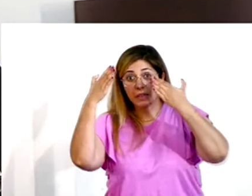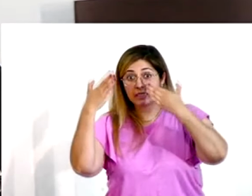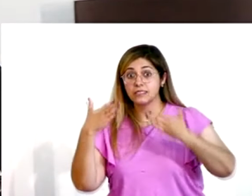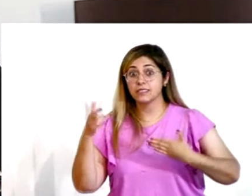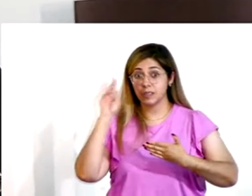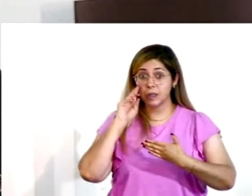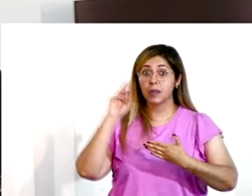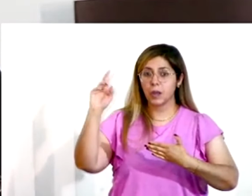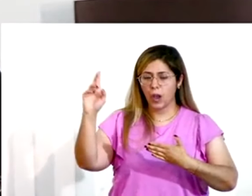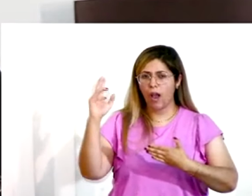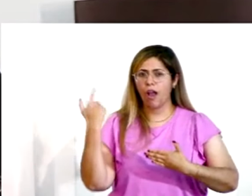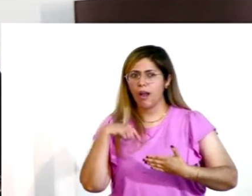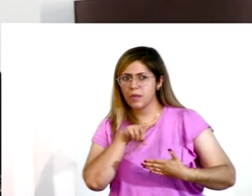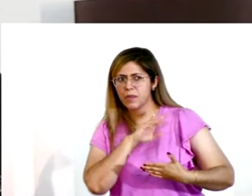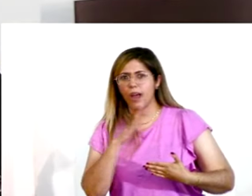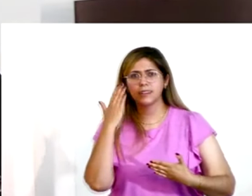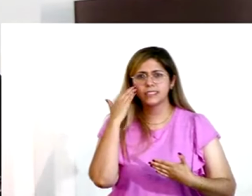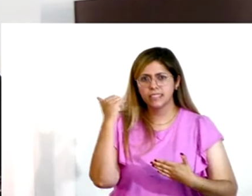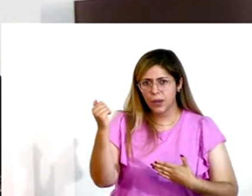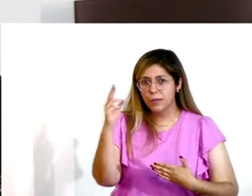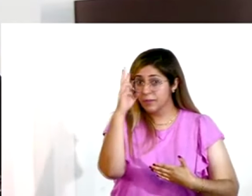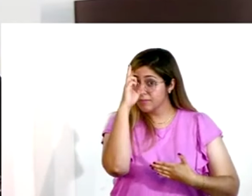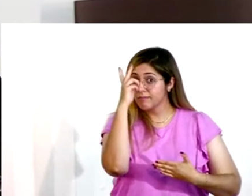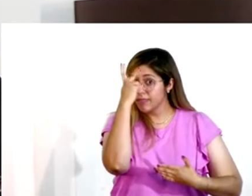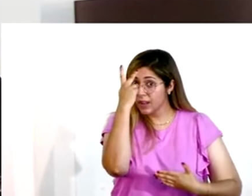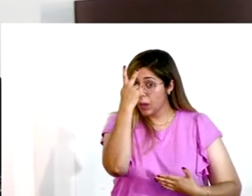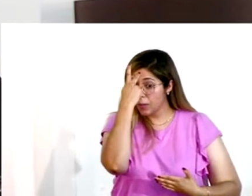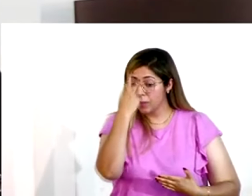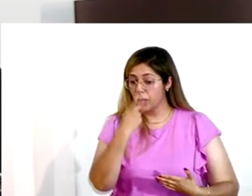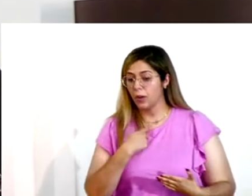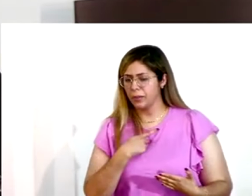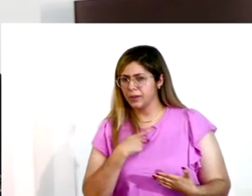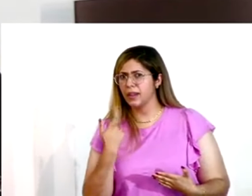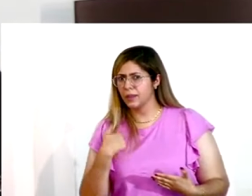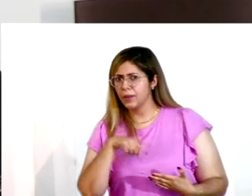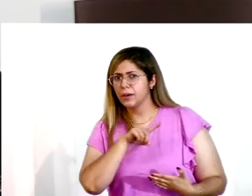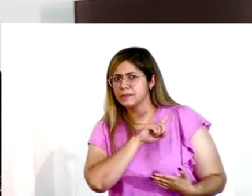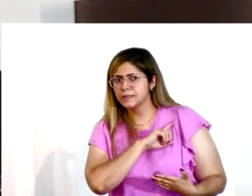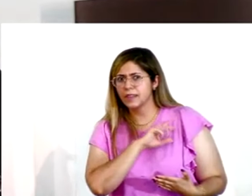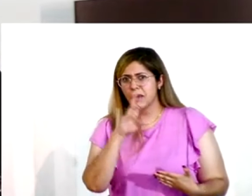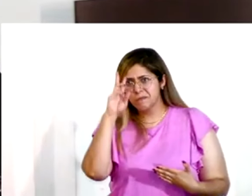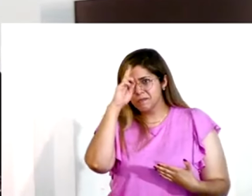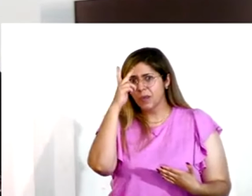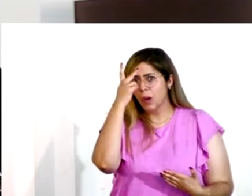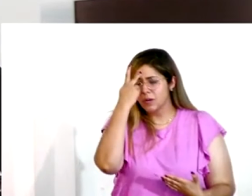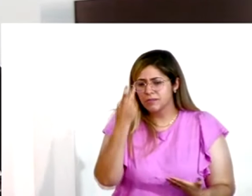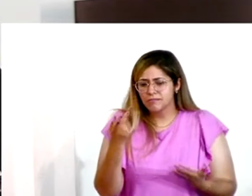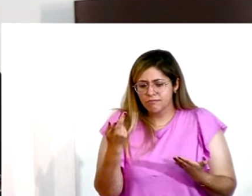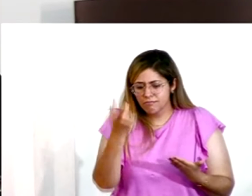para saber o que fazemos com a nossa conversão, né? Uma vez convertidos, se